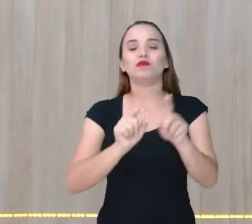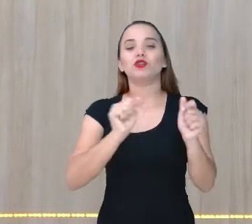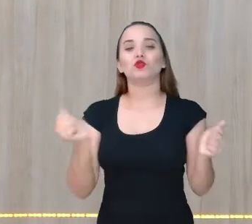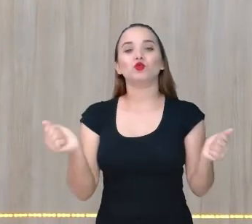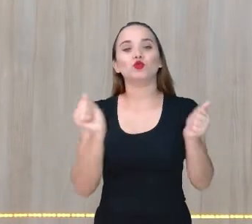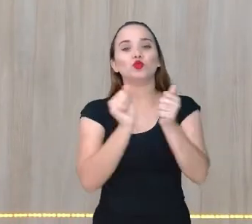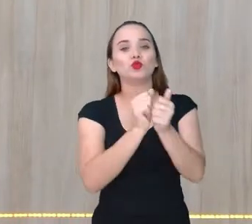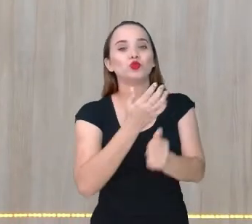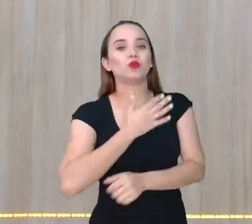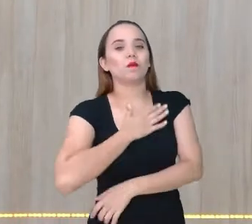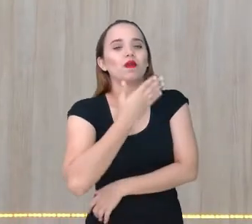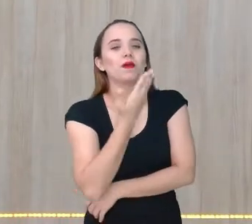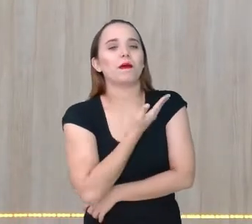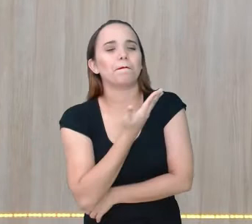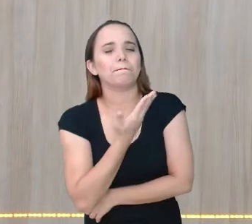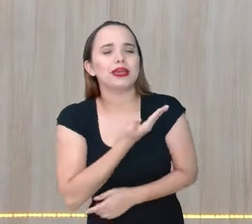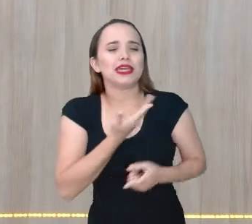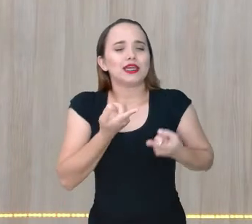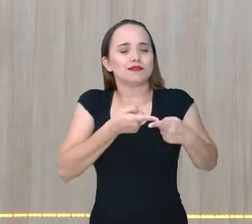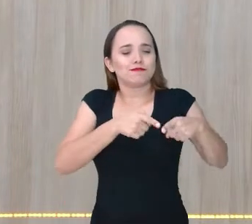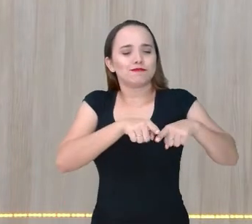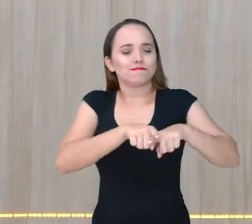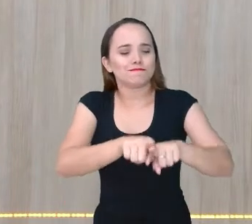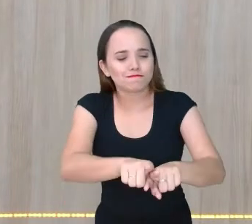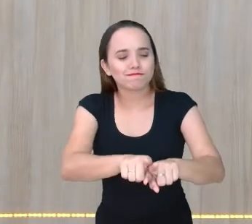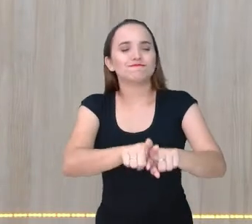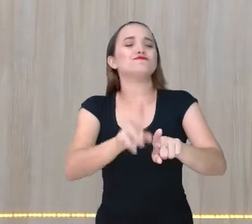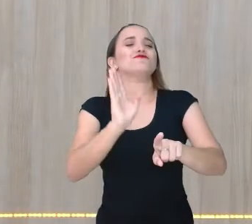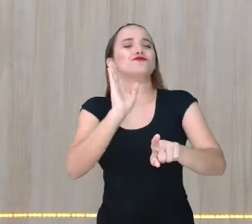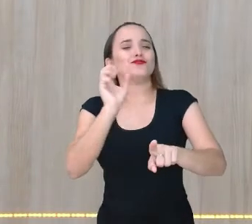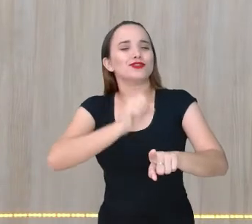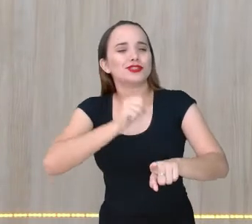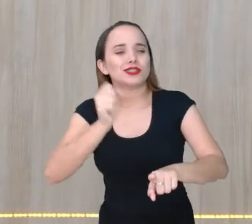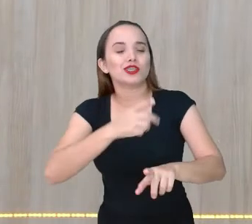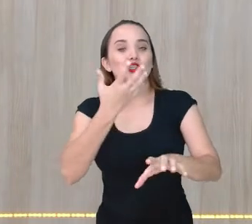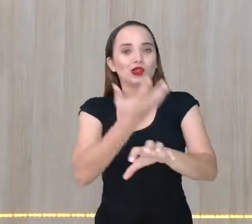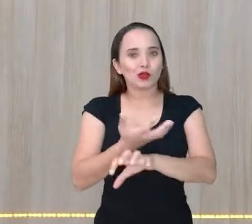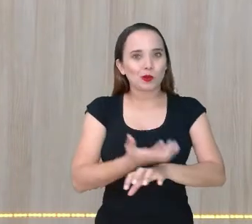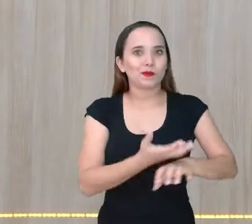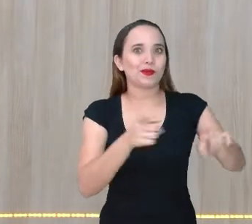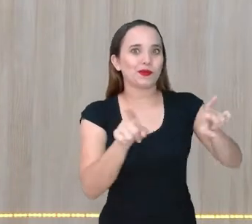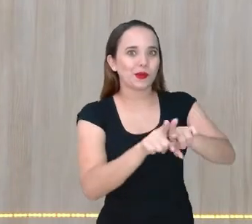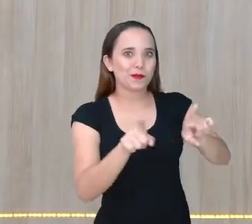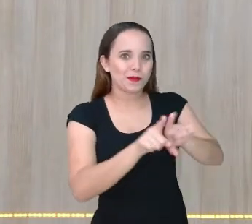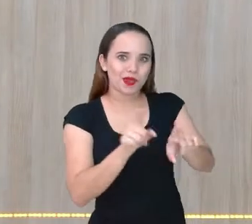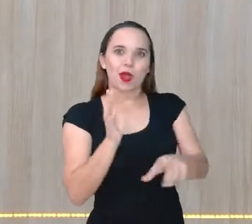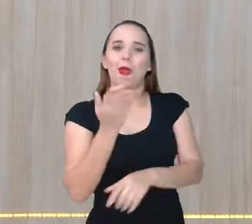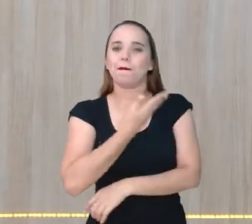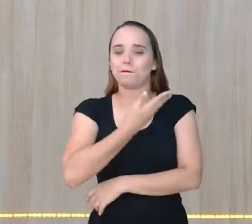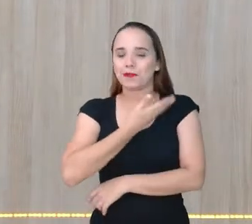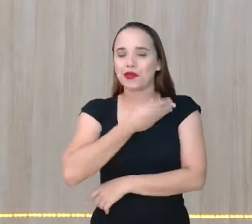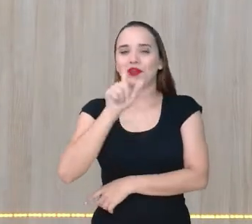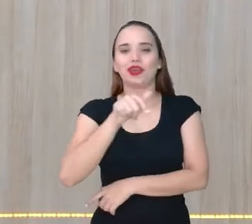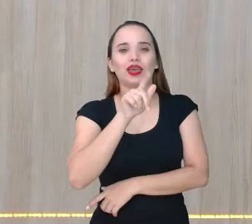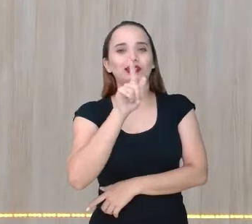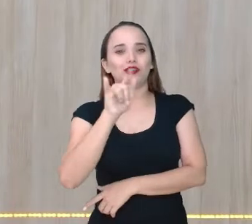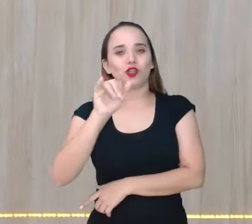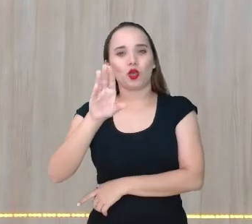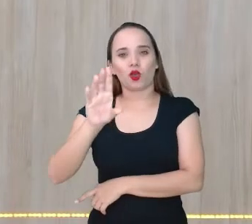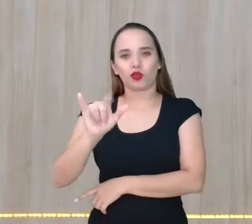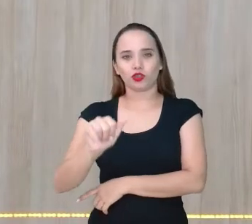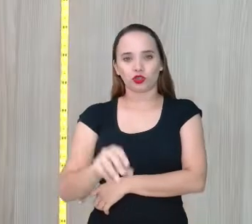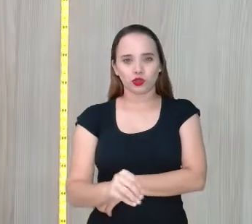do meu amigo, companheiro aqui de caminhada, de disciplina, né? Giorgio, fala aí,